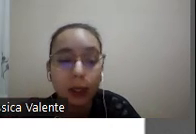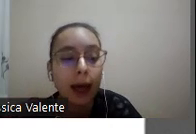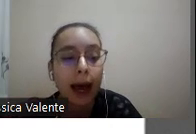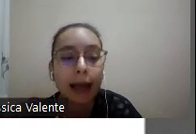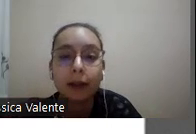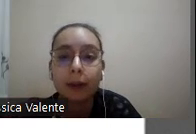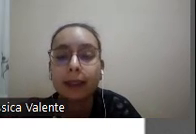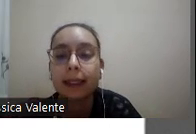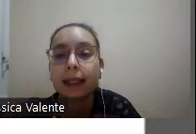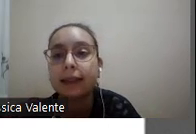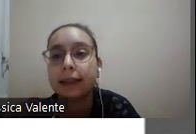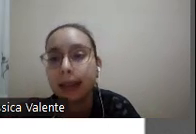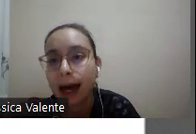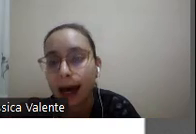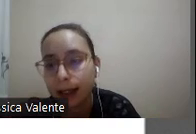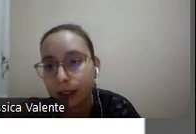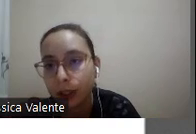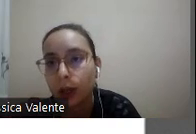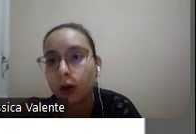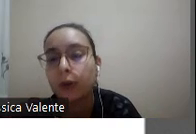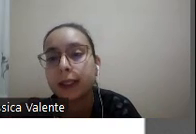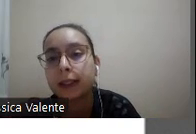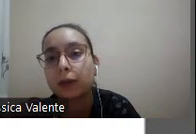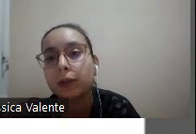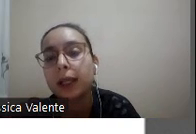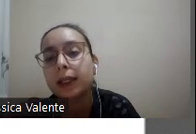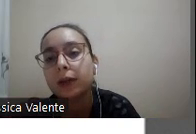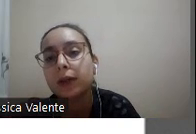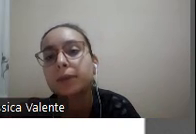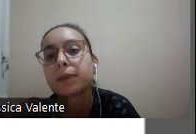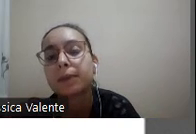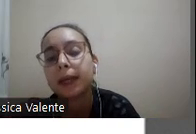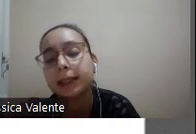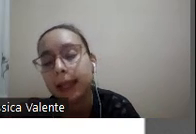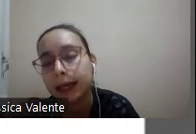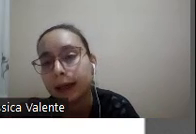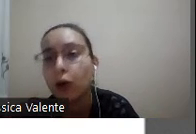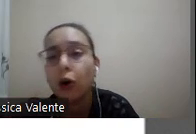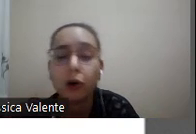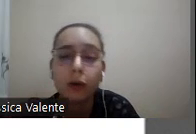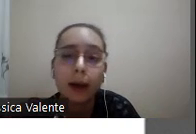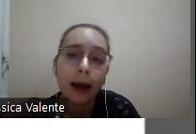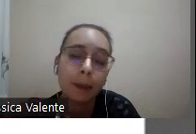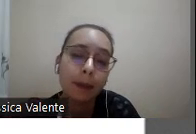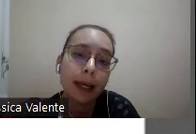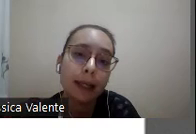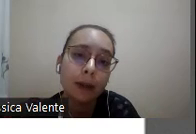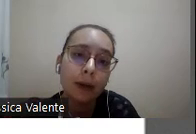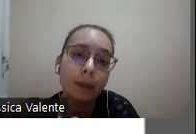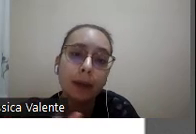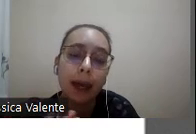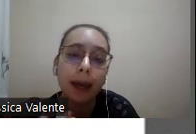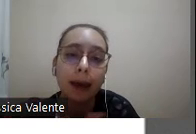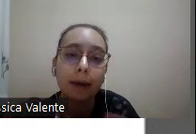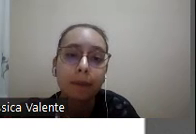oficializado a língua brasileira de sinais como a segunda língua brasileira, ou a primeira